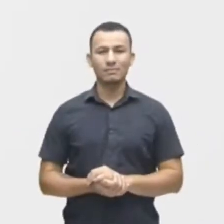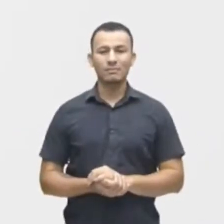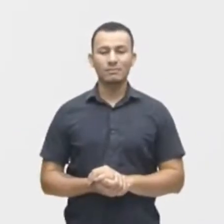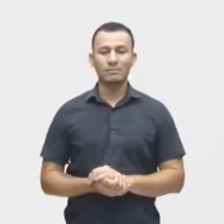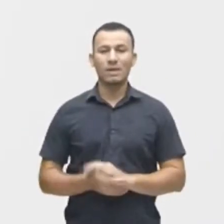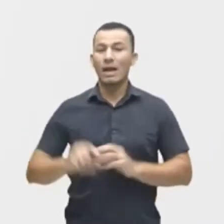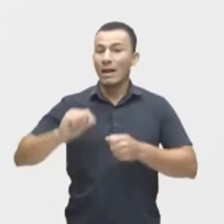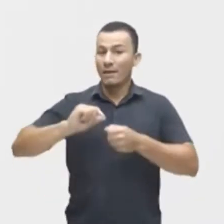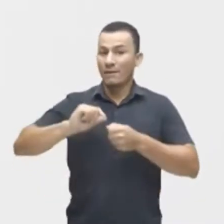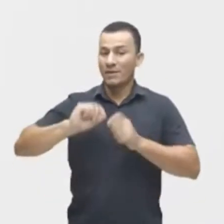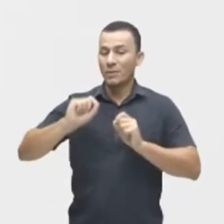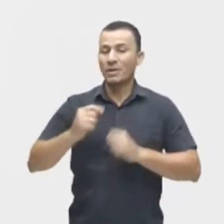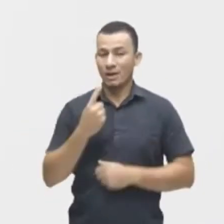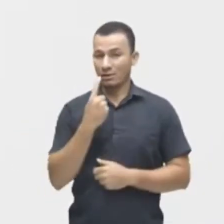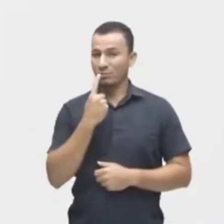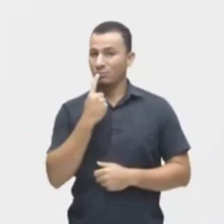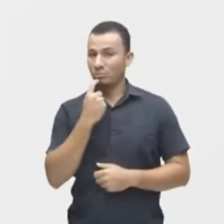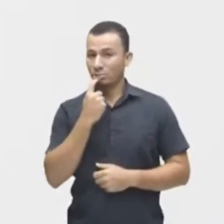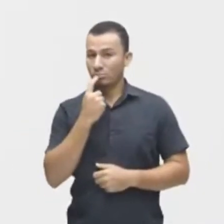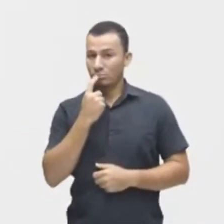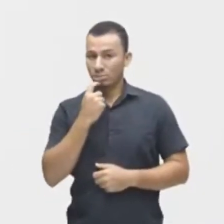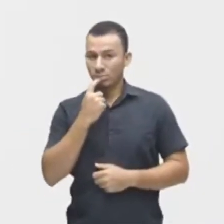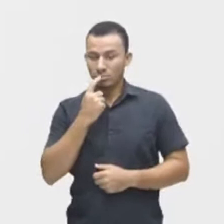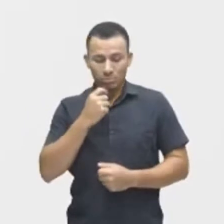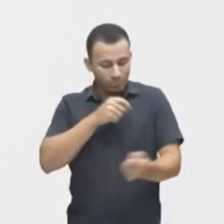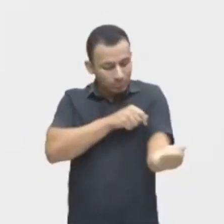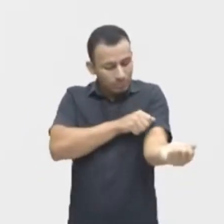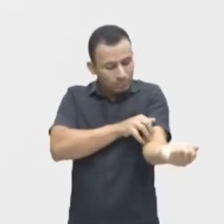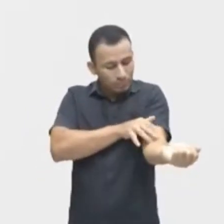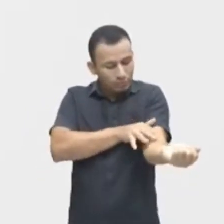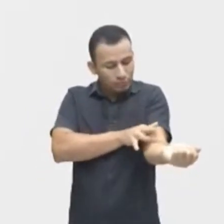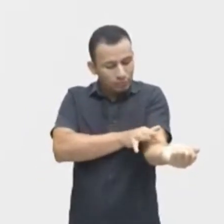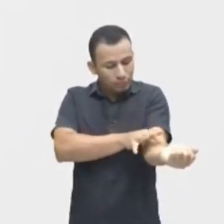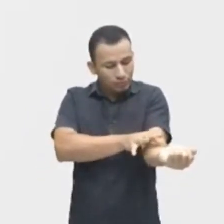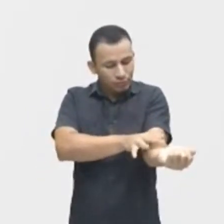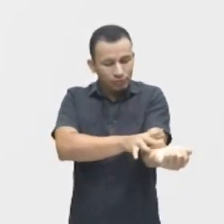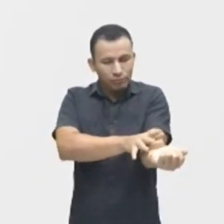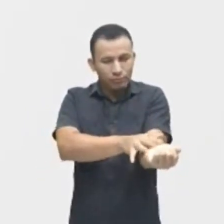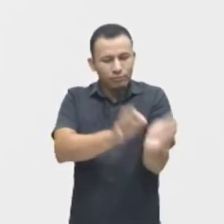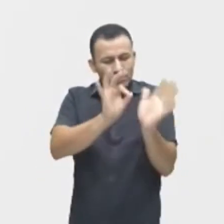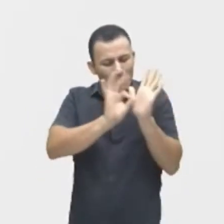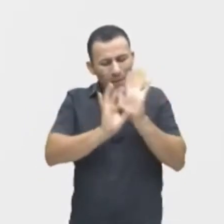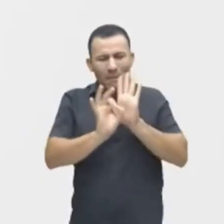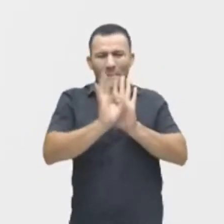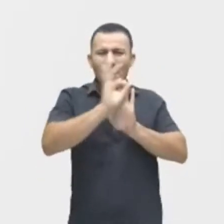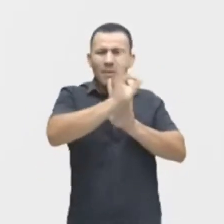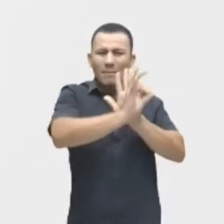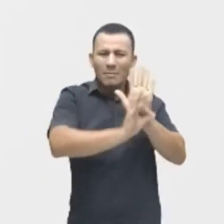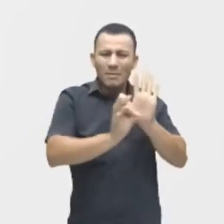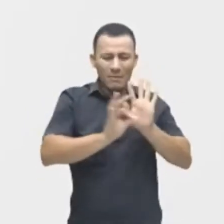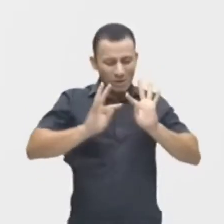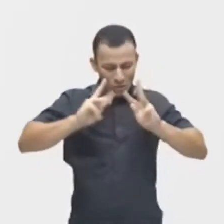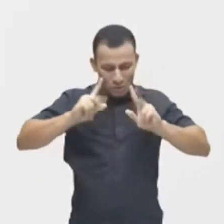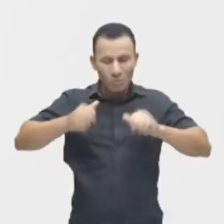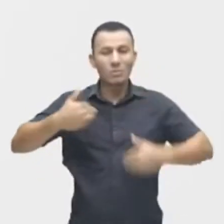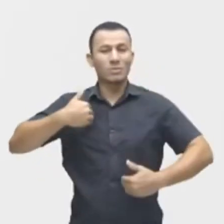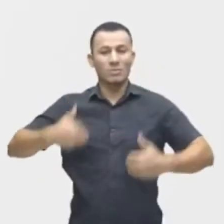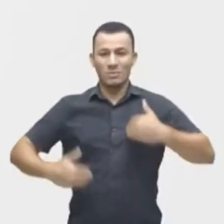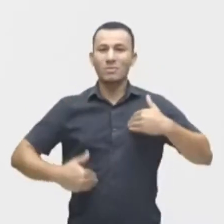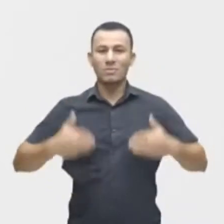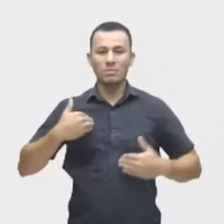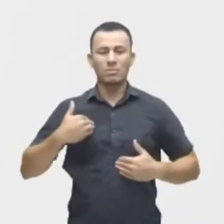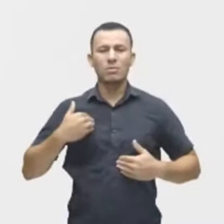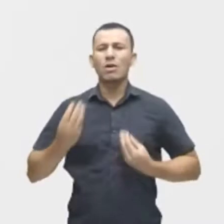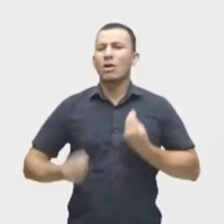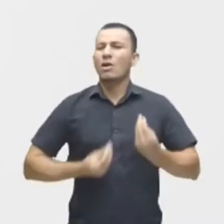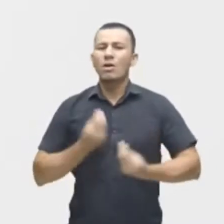o nosso sangue circular em todas as células do nosso corpo. E como que ele vai fazer?